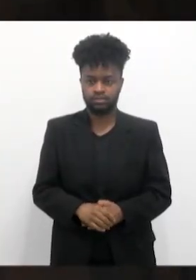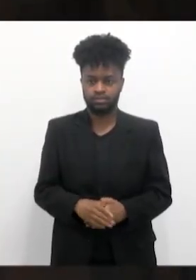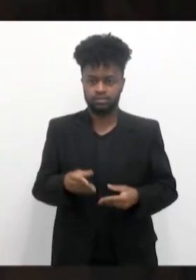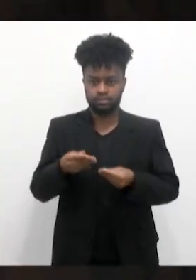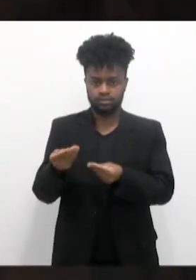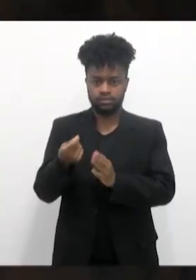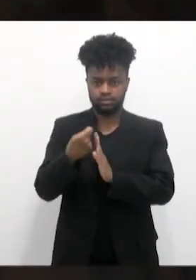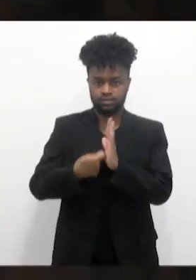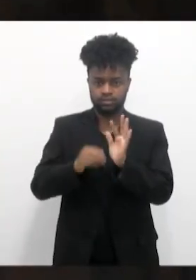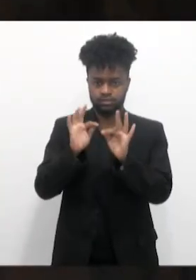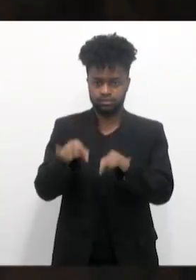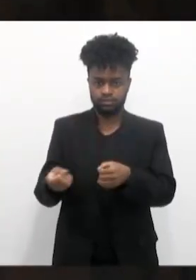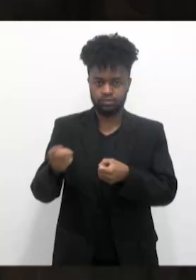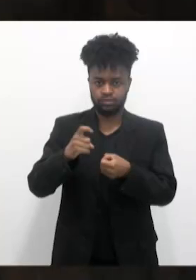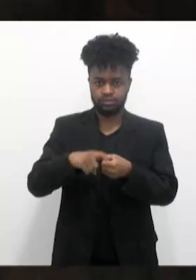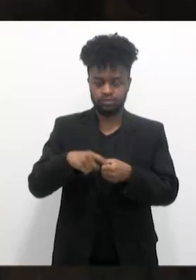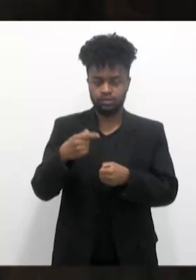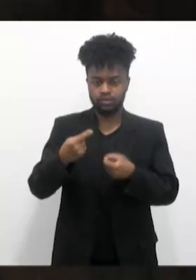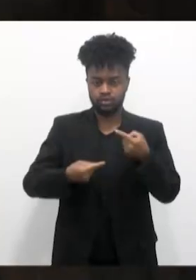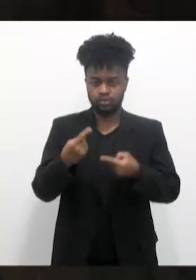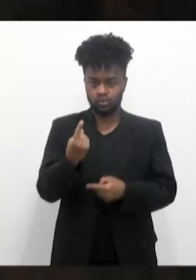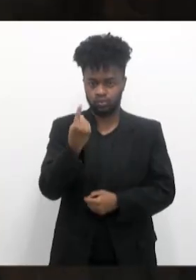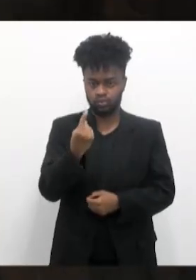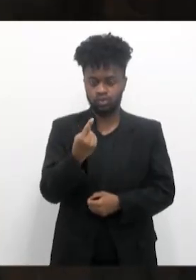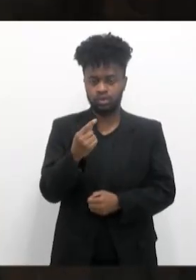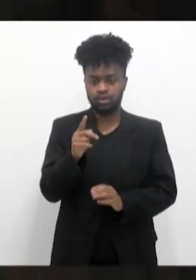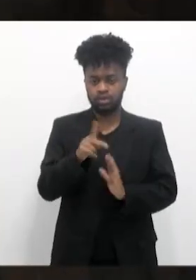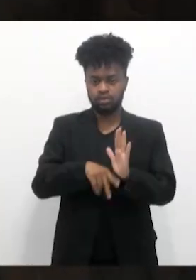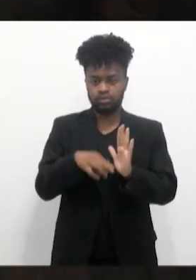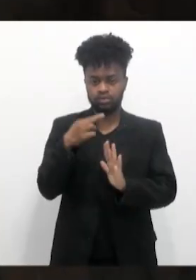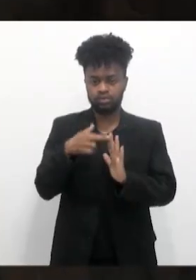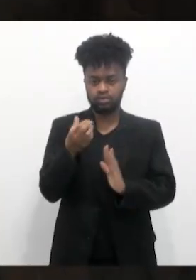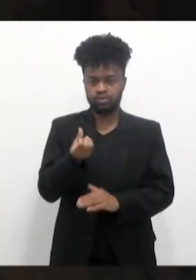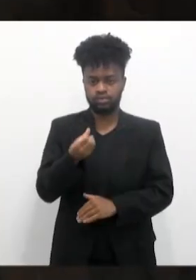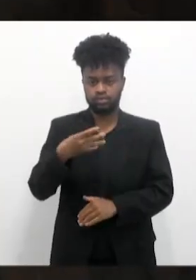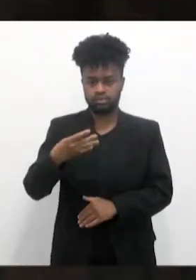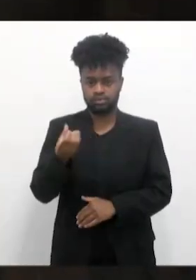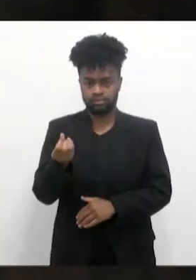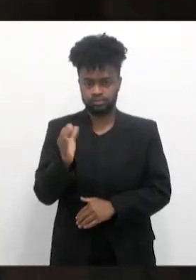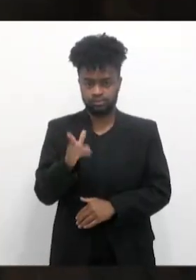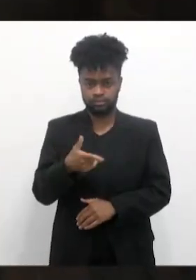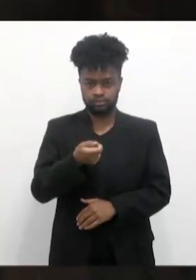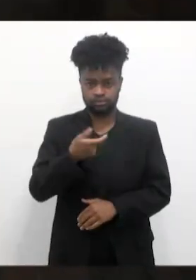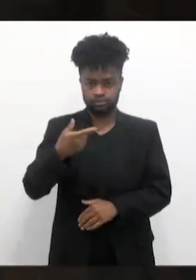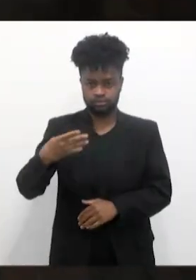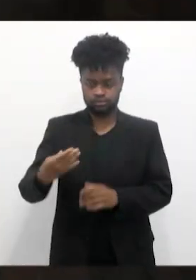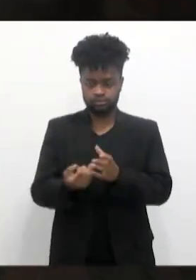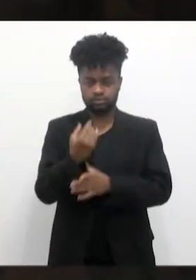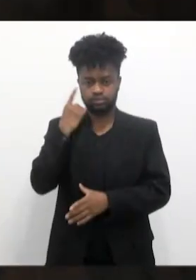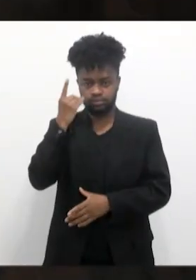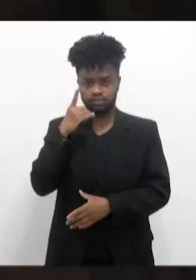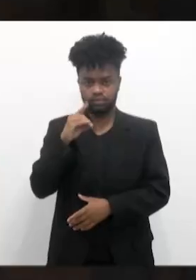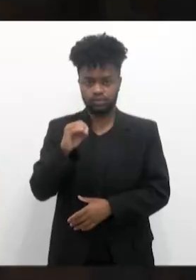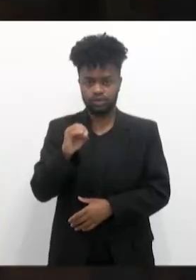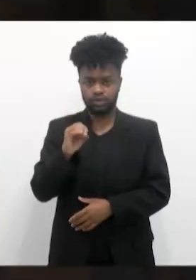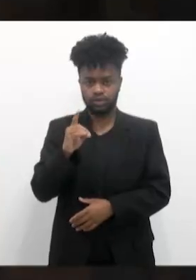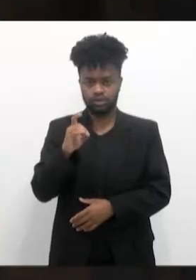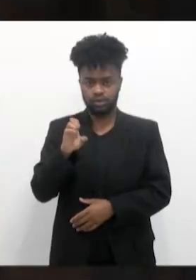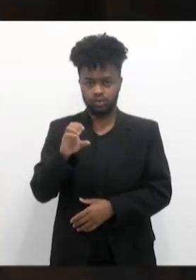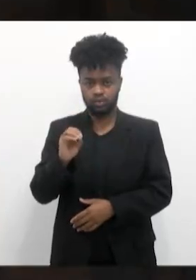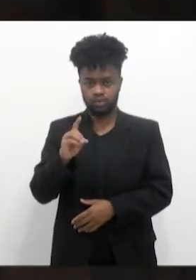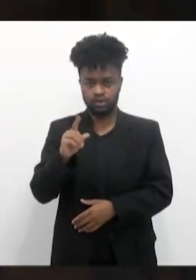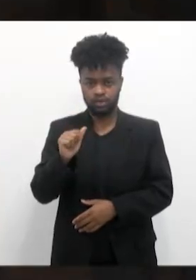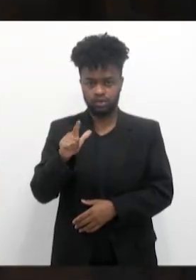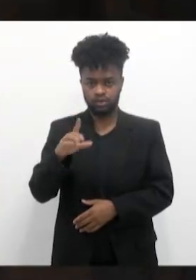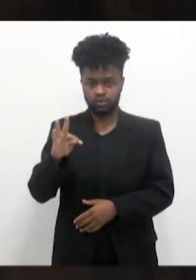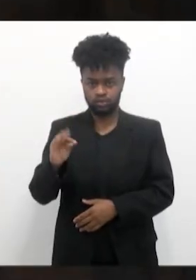redação final. Em discussão única, projeto de resolução número 646, 2024, de autoria do deputado Dr. Deodaldo, que concede o título benemérito do